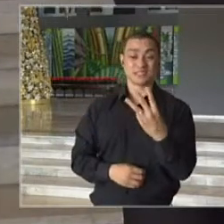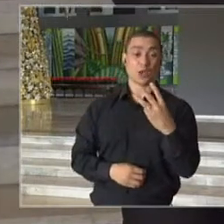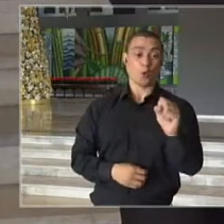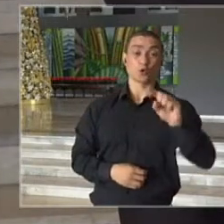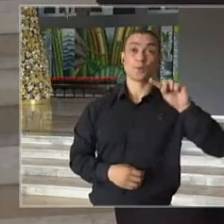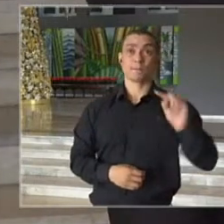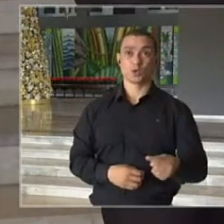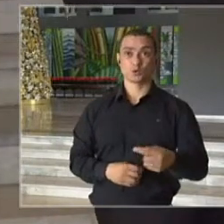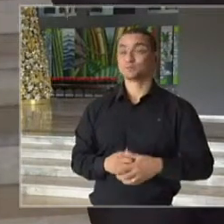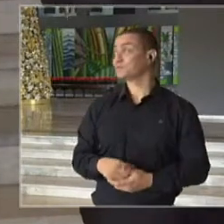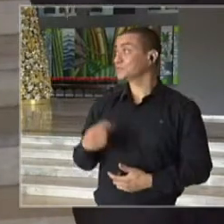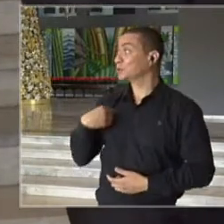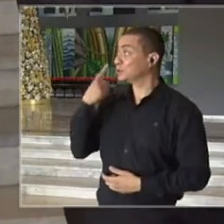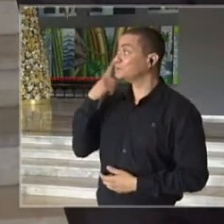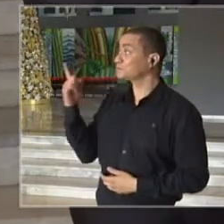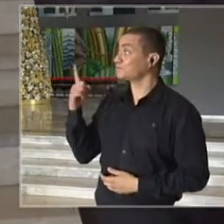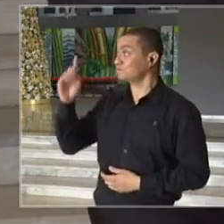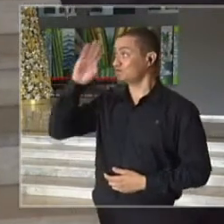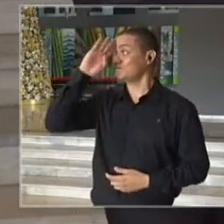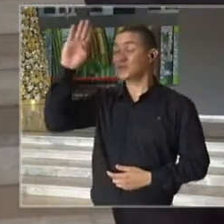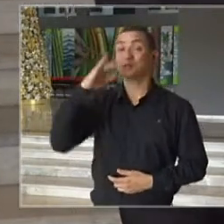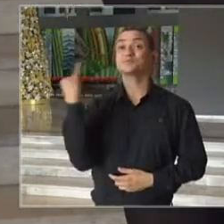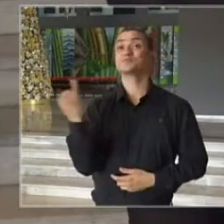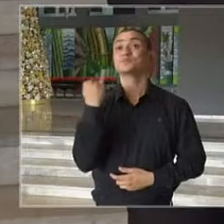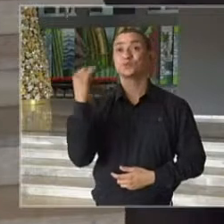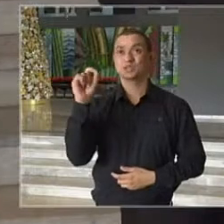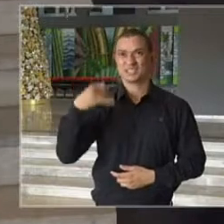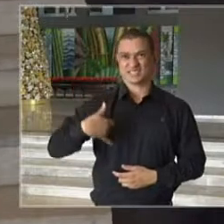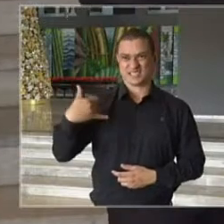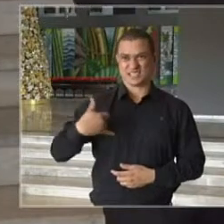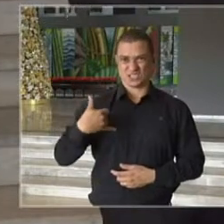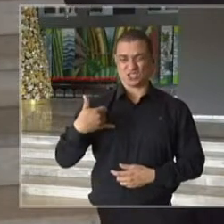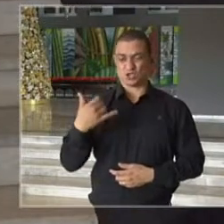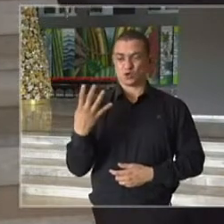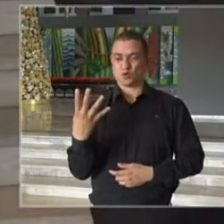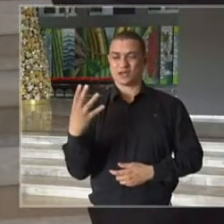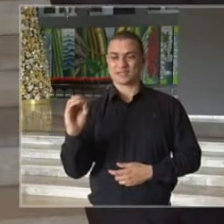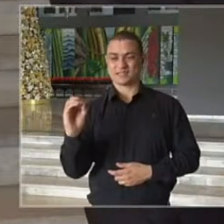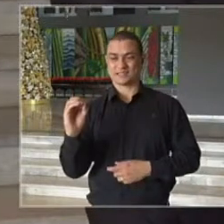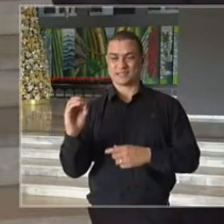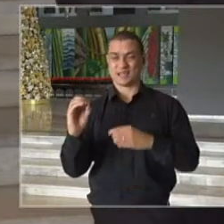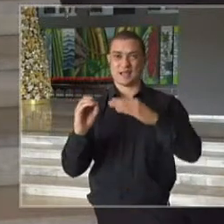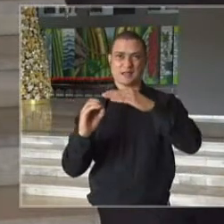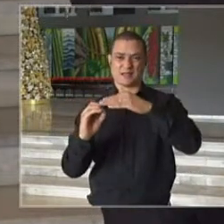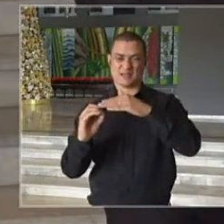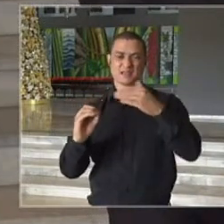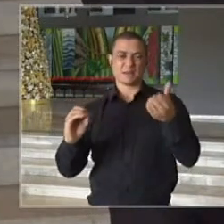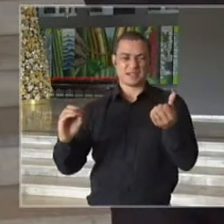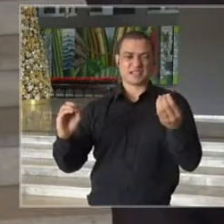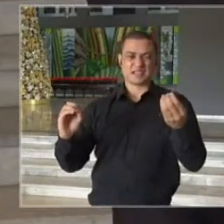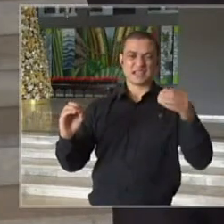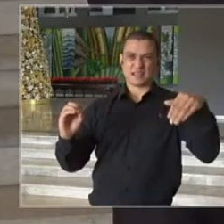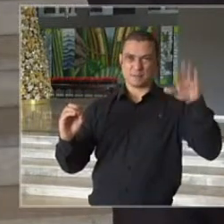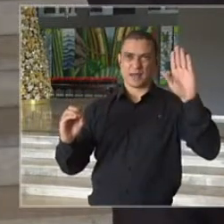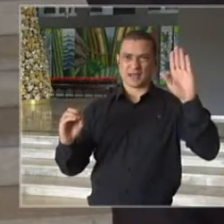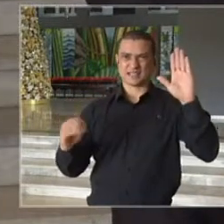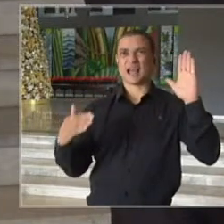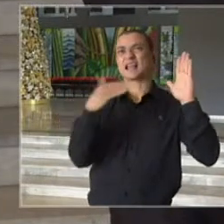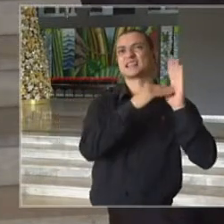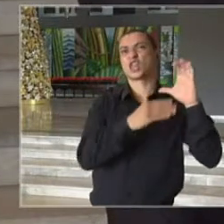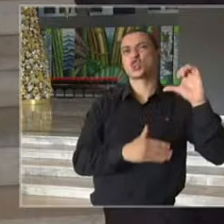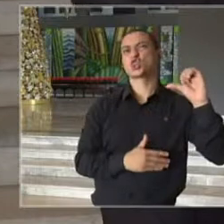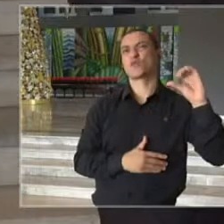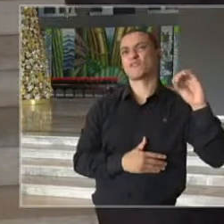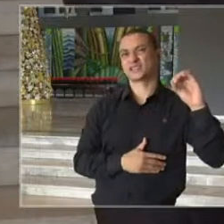438 mil. O que eu quero ressaltar também aqui, nessa faixa etária de 40 anos e acima de 60, que vai para 90 anos